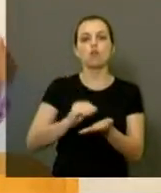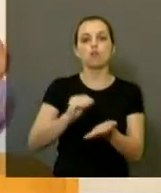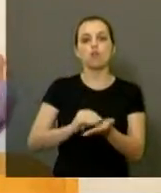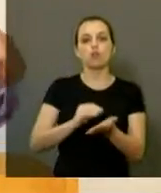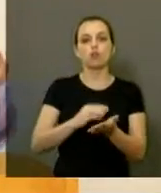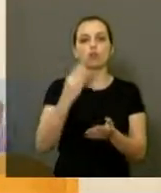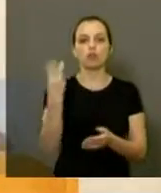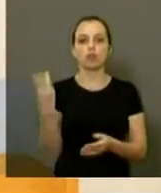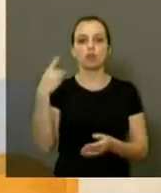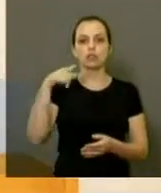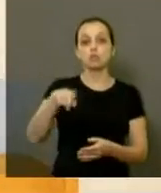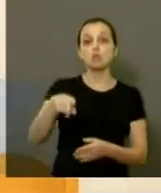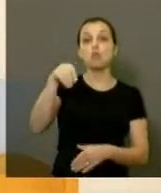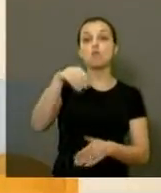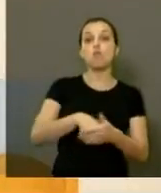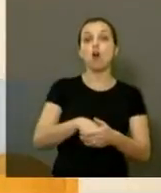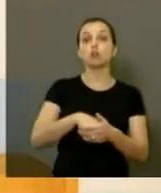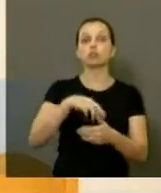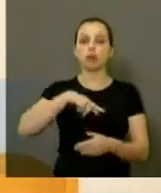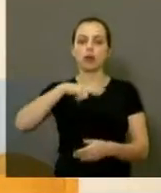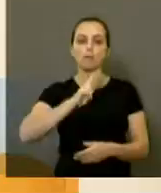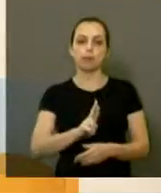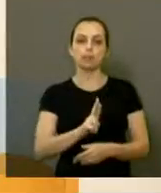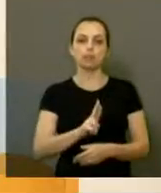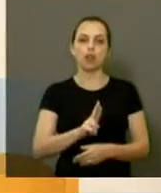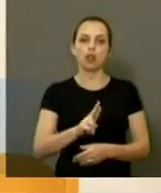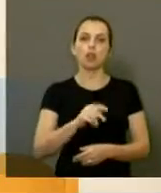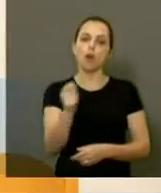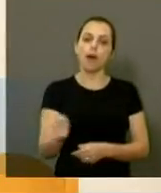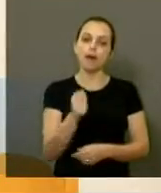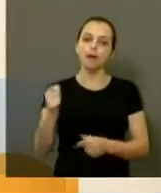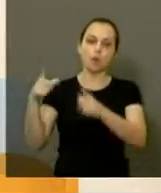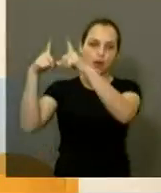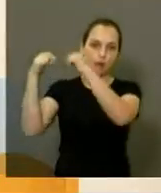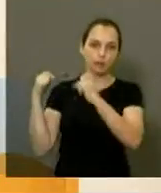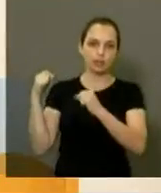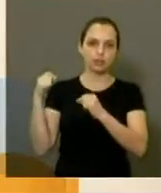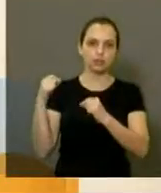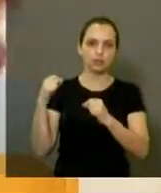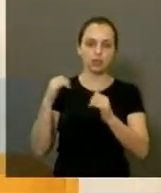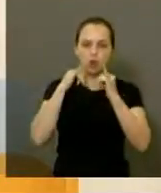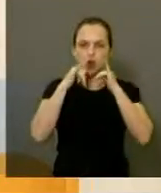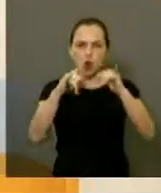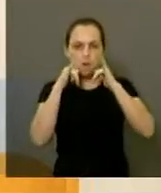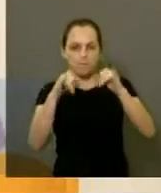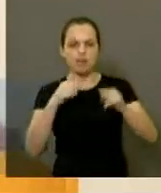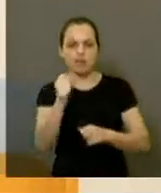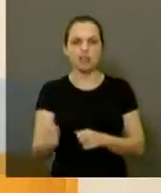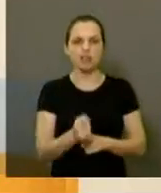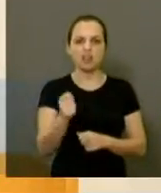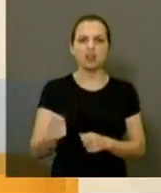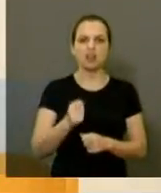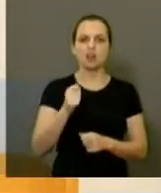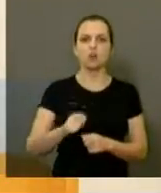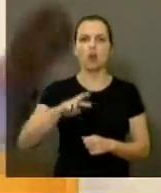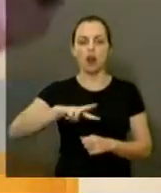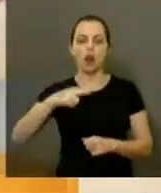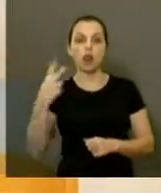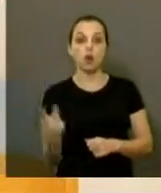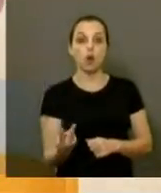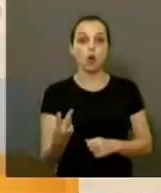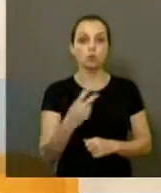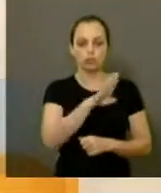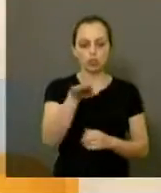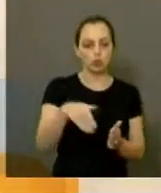estar representando nossa cidade em Brasília. E fiz uma campanha na cidade contra tudo e contra todos, inclusive contra a máquina, que colocou